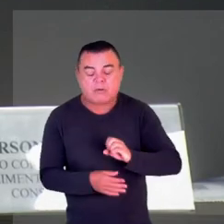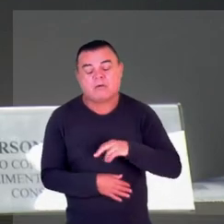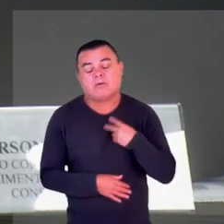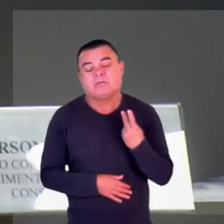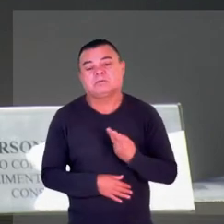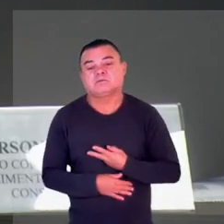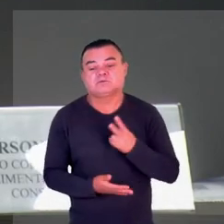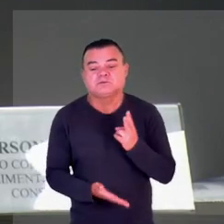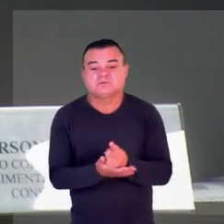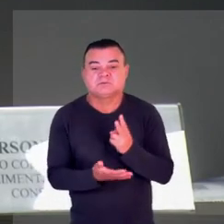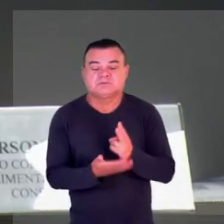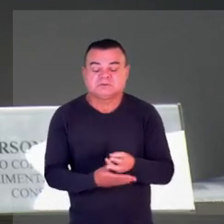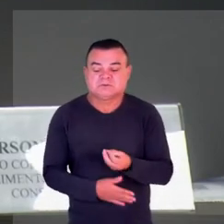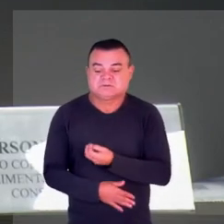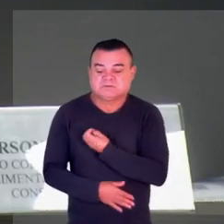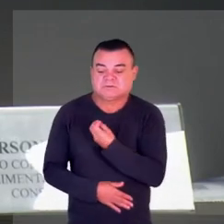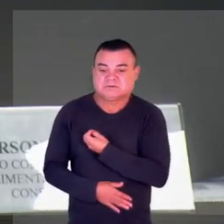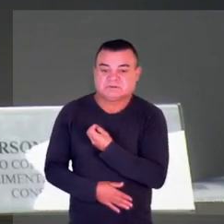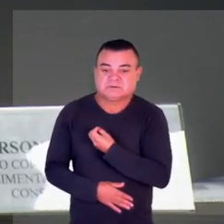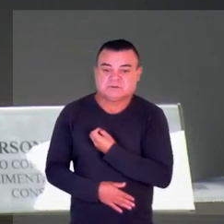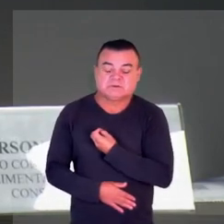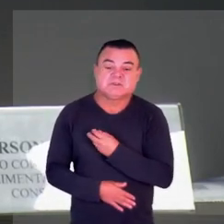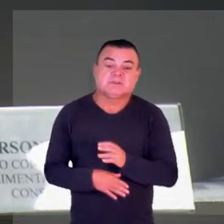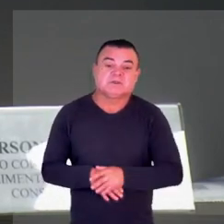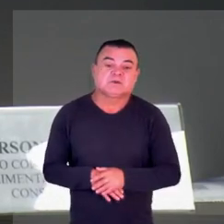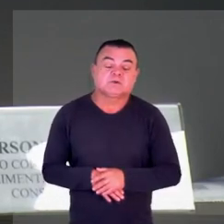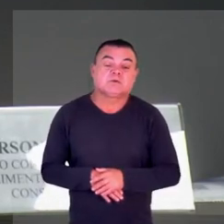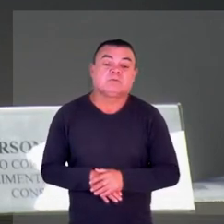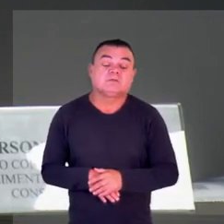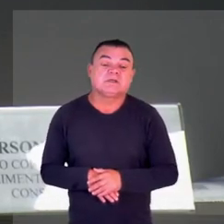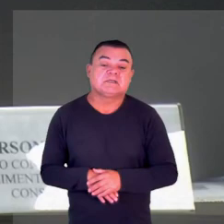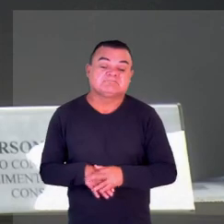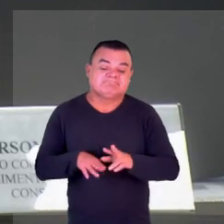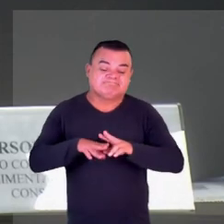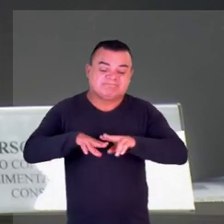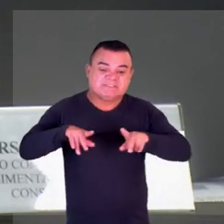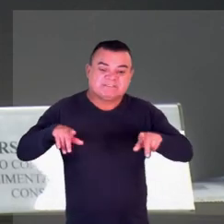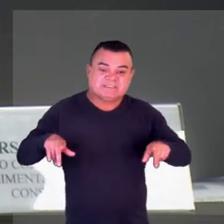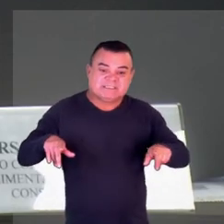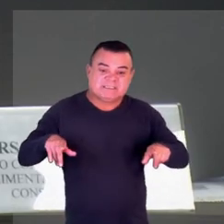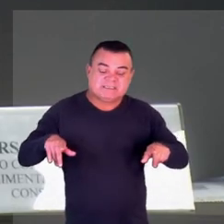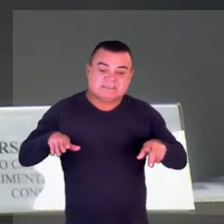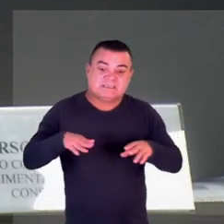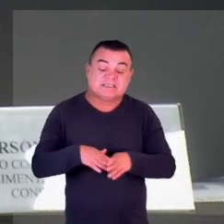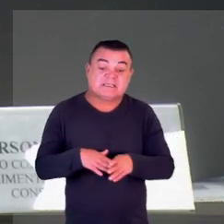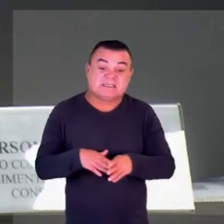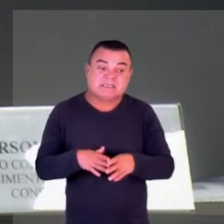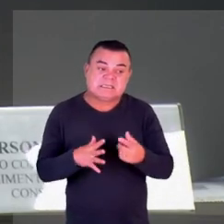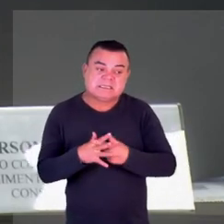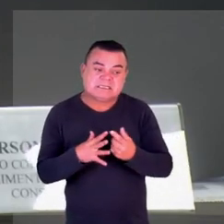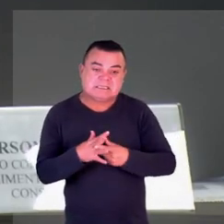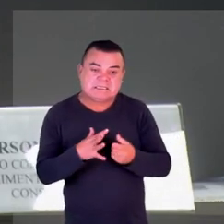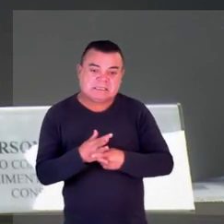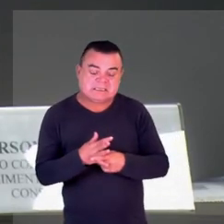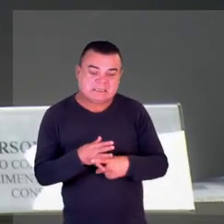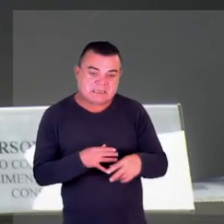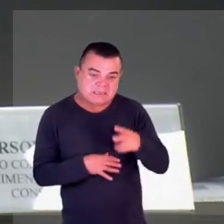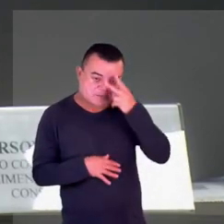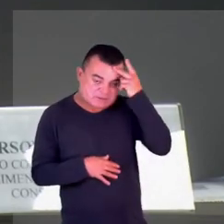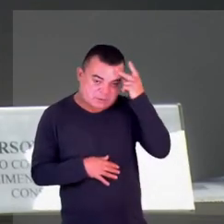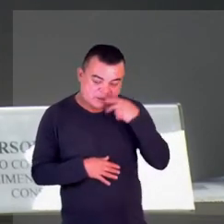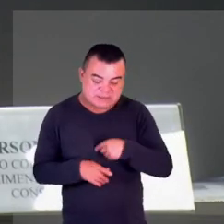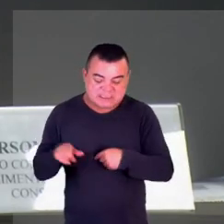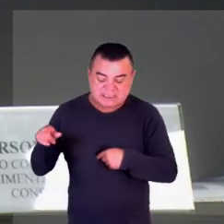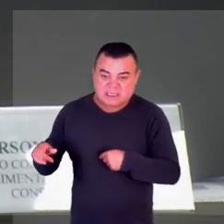com uma discrepância e muito gritante entre aqueles que comem